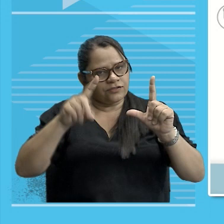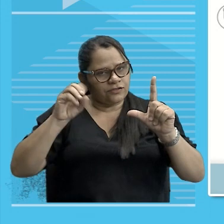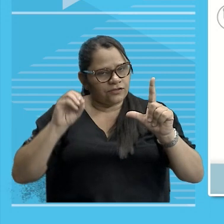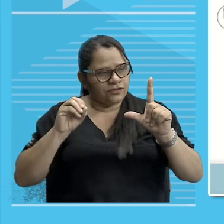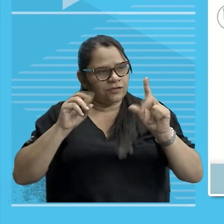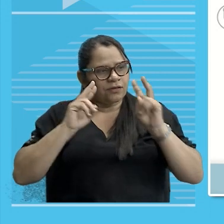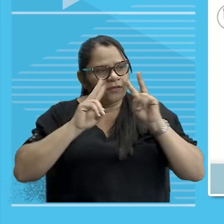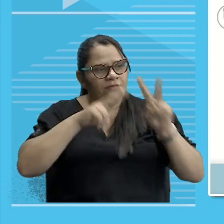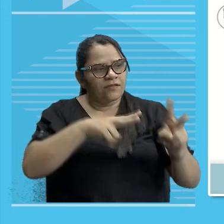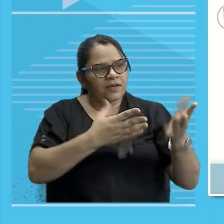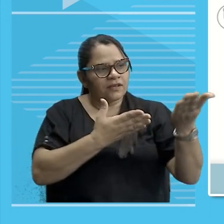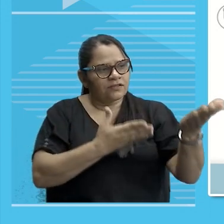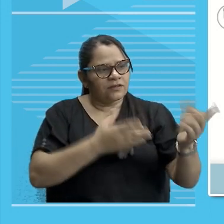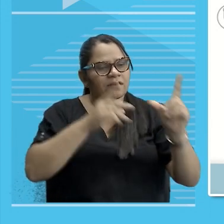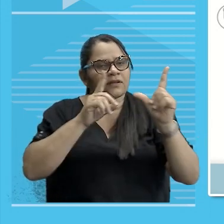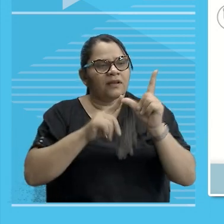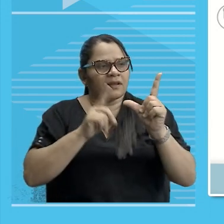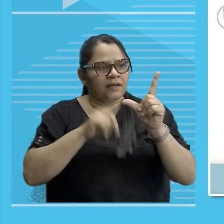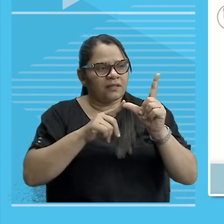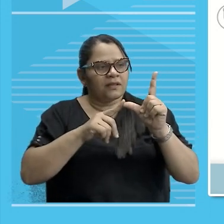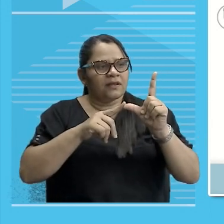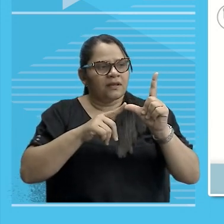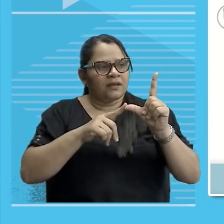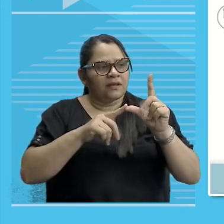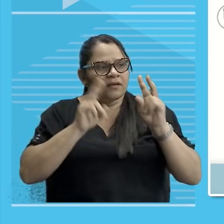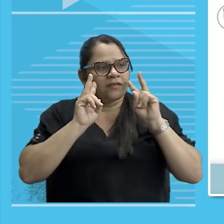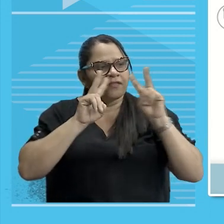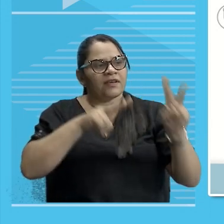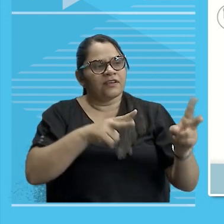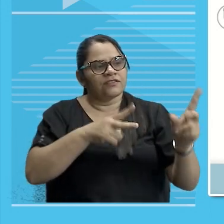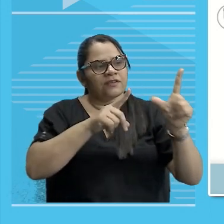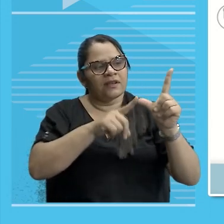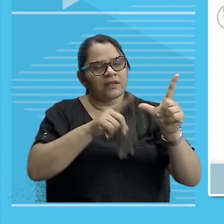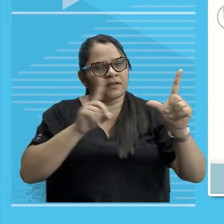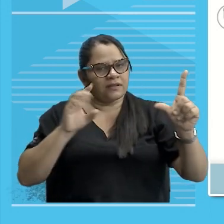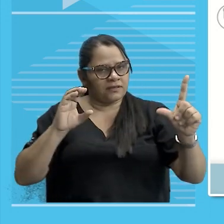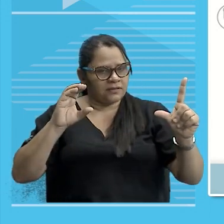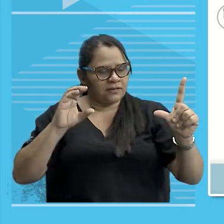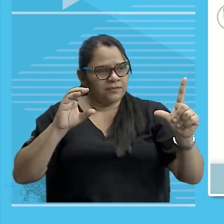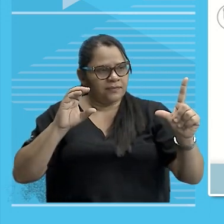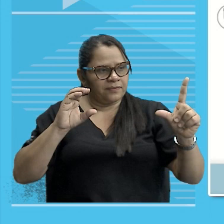como Queiroz fez em